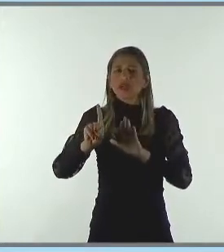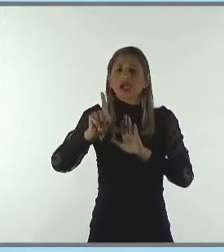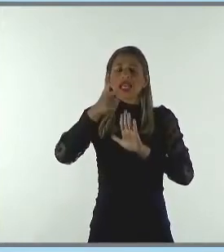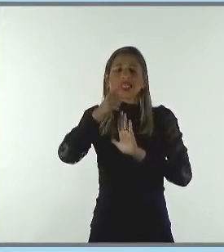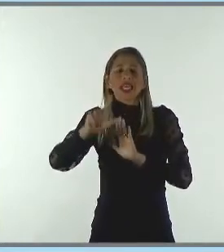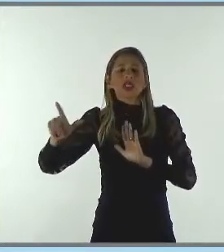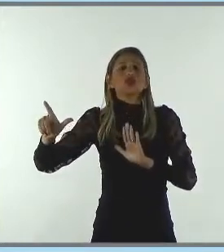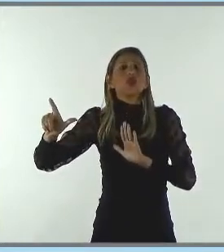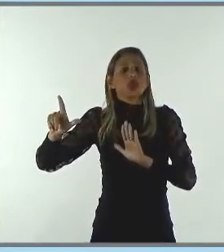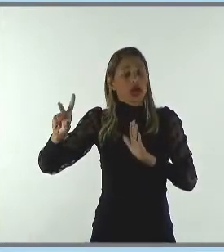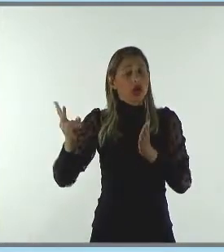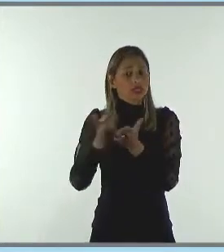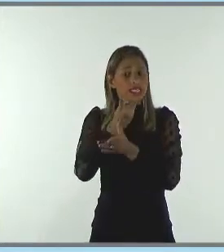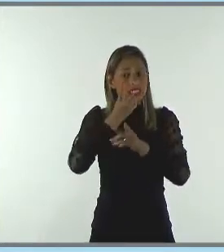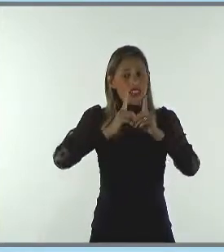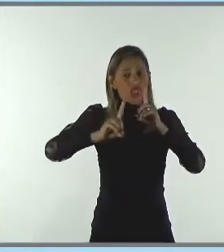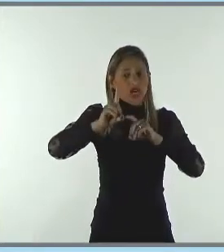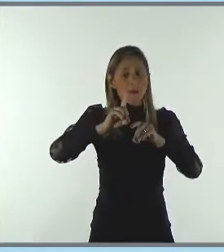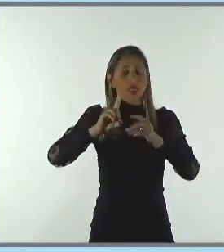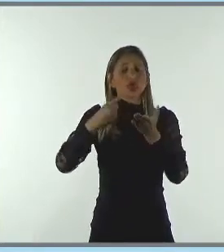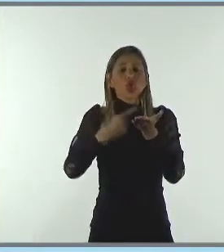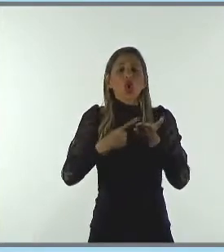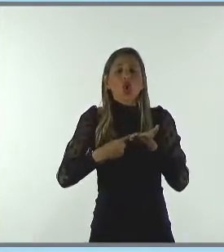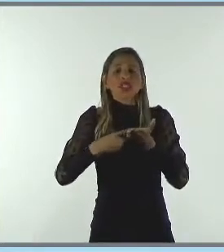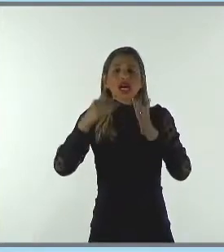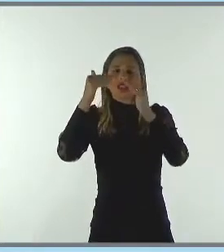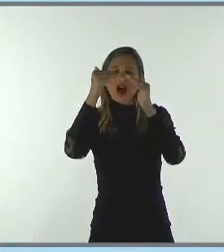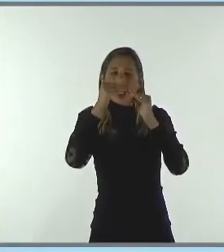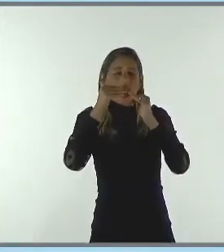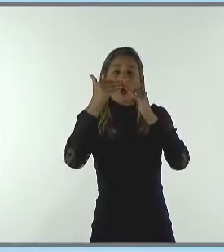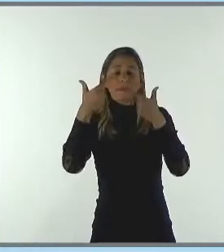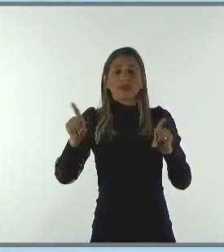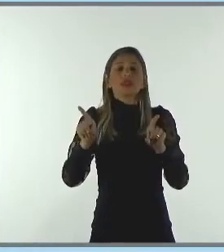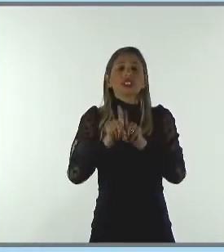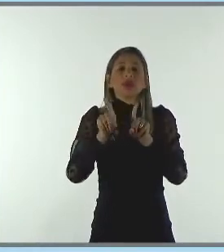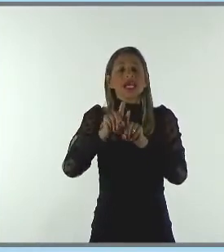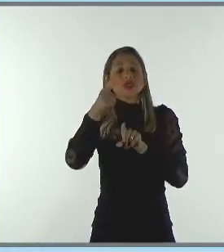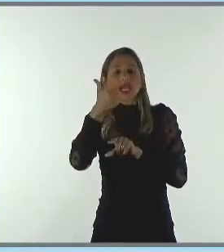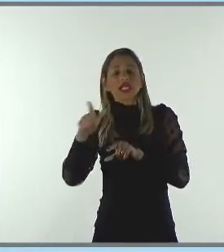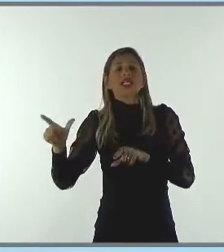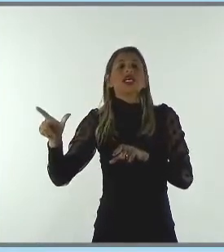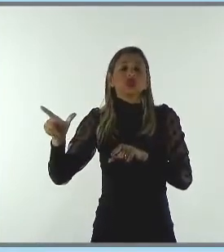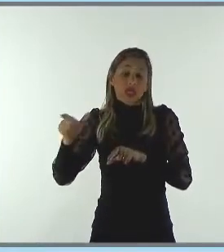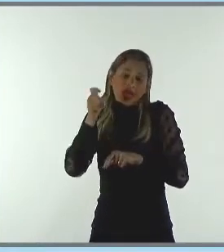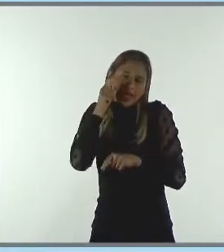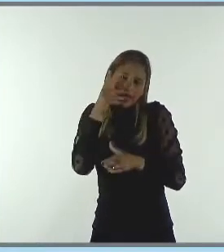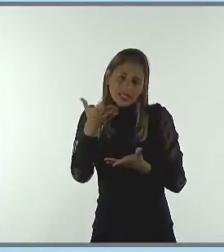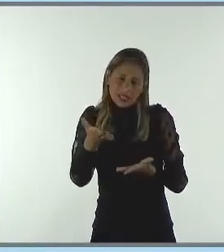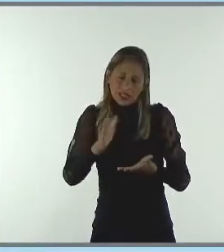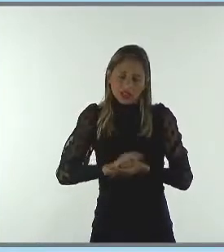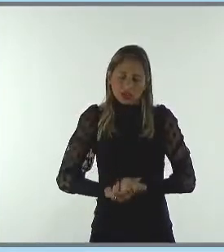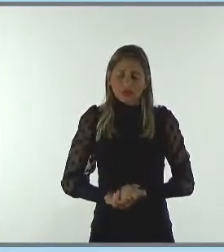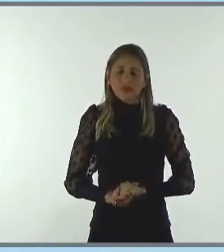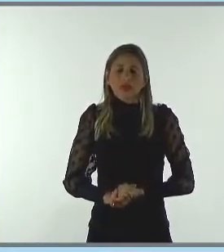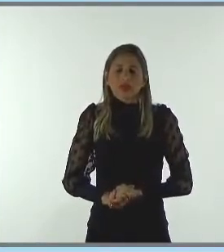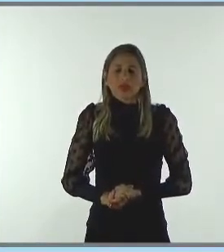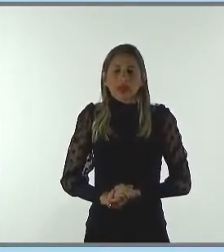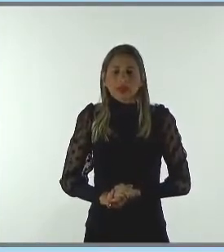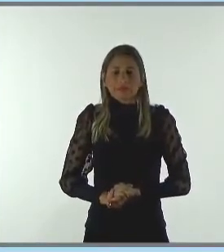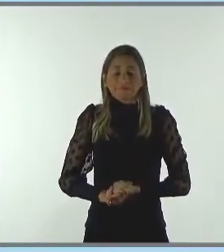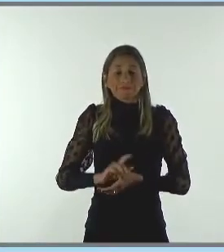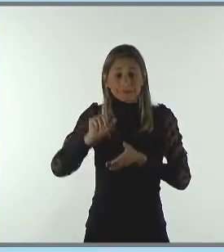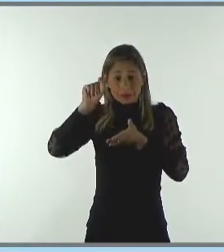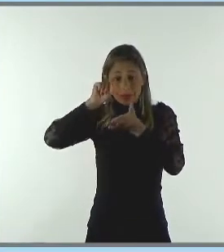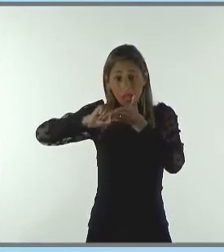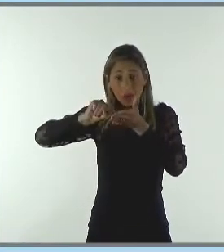campo dinâmico, né, de concordâncias e discordâncias, e é isso que torna a literatura efetivamente interessante. Então, é um autor